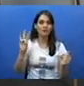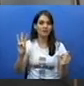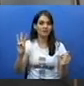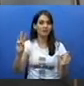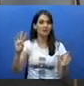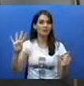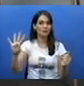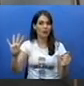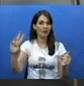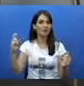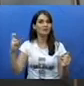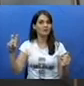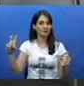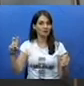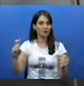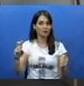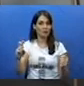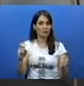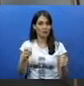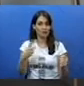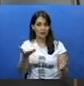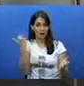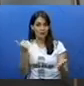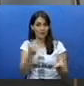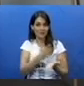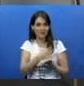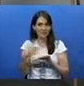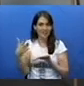4 e 5. Vamos começar?